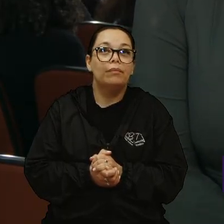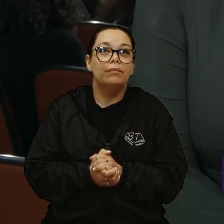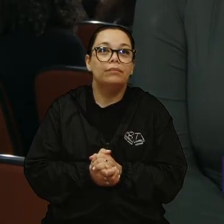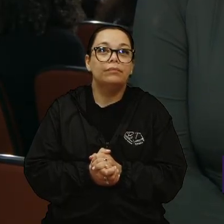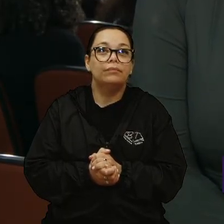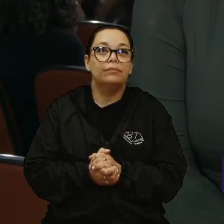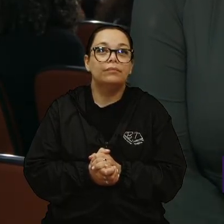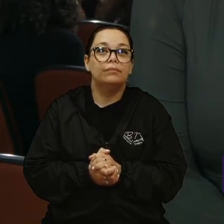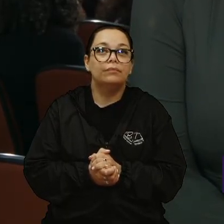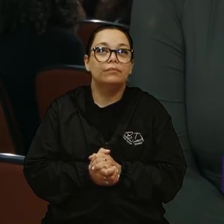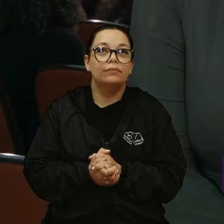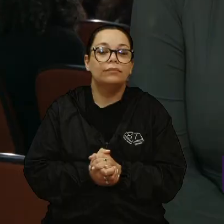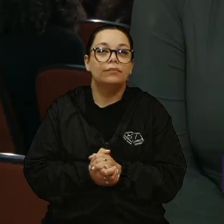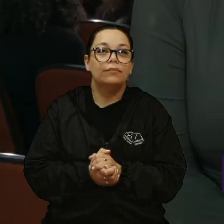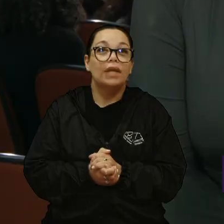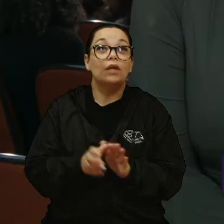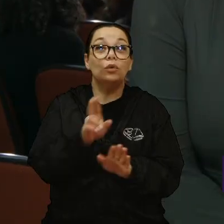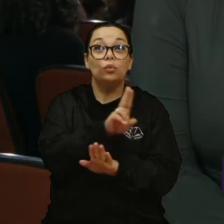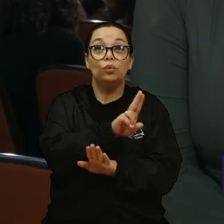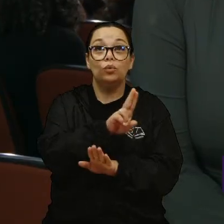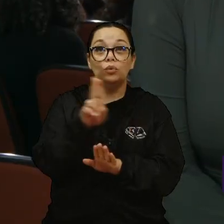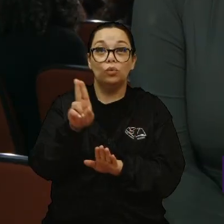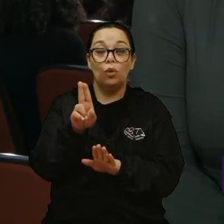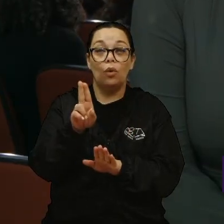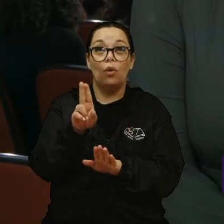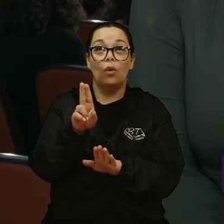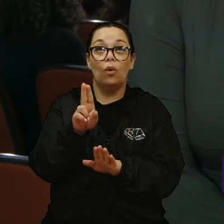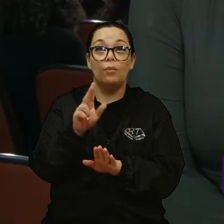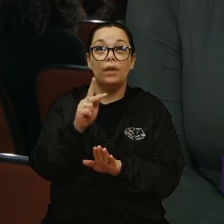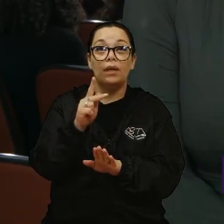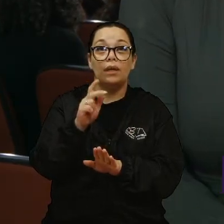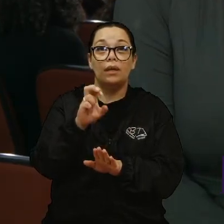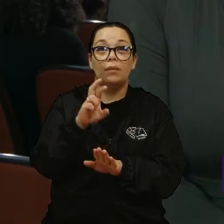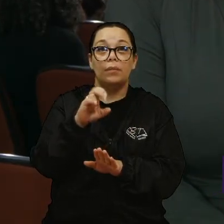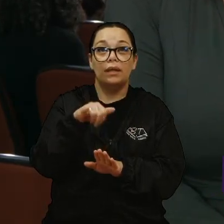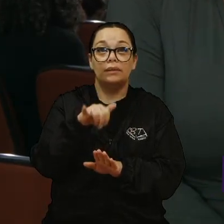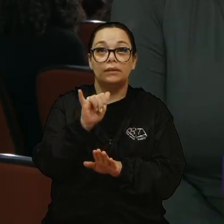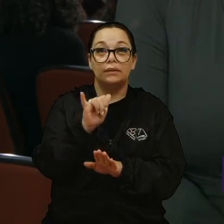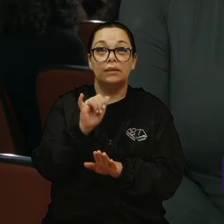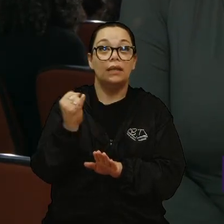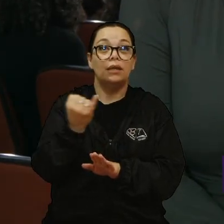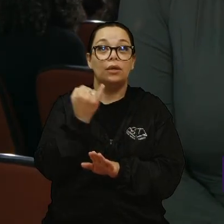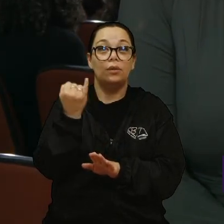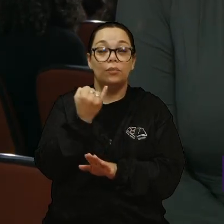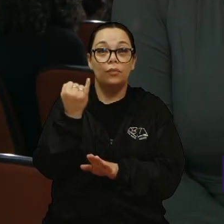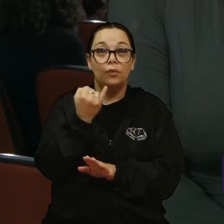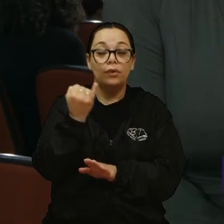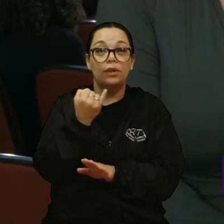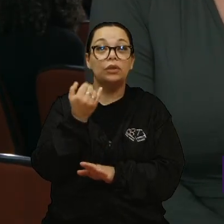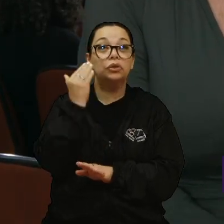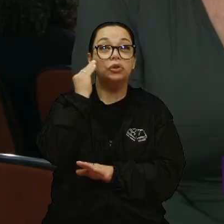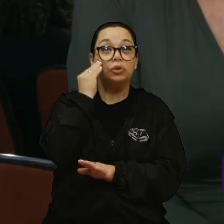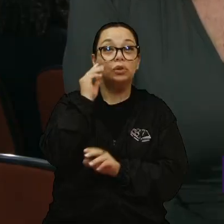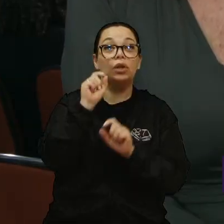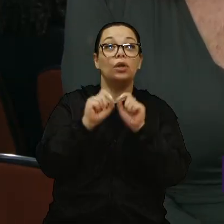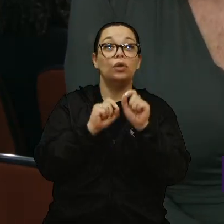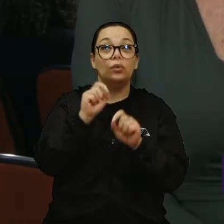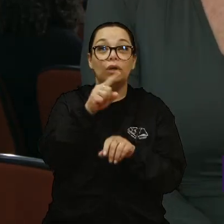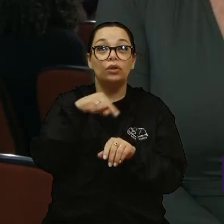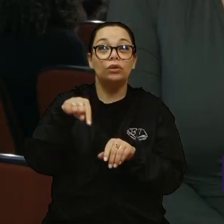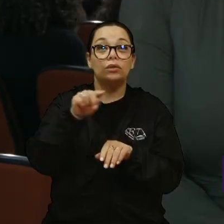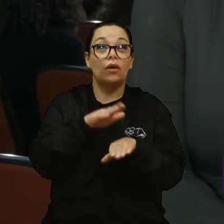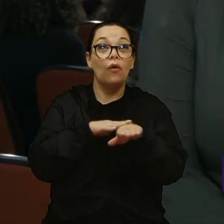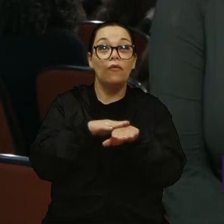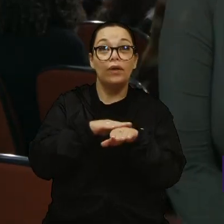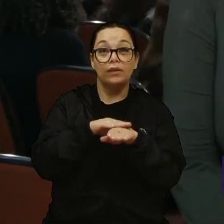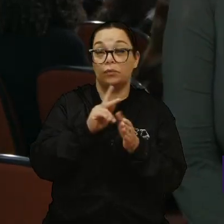uma medalha que recebe o nome do Percy é algo importante, até para que as pessoas entendam mesmo o que a gente está falando na